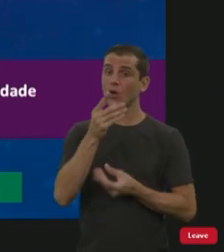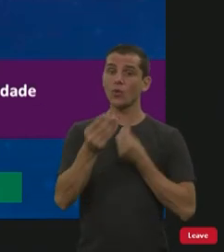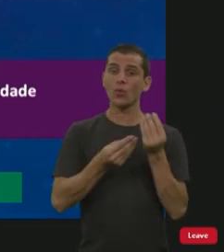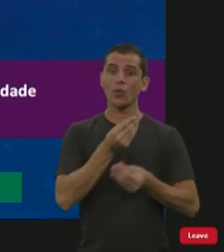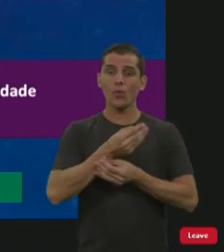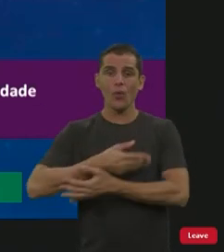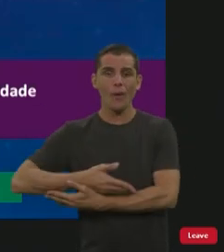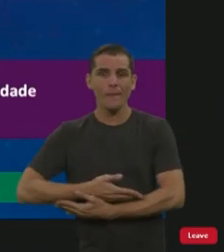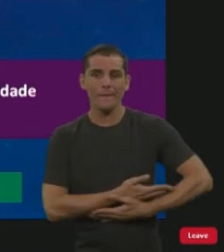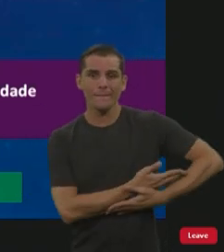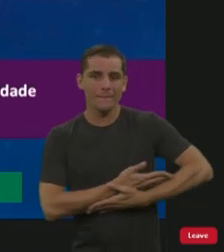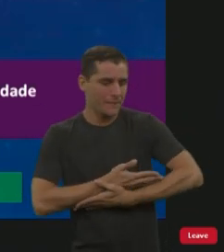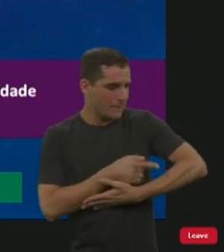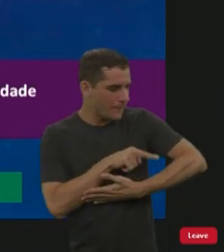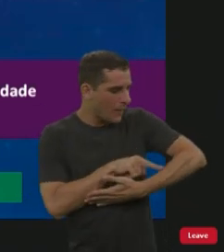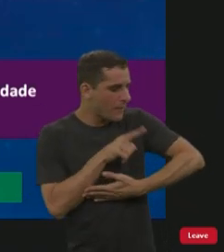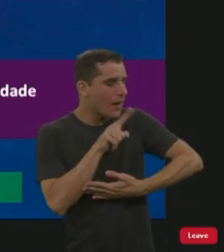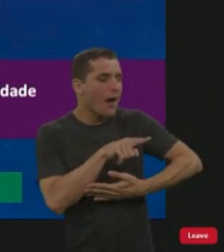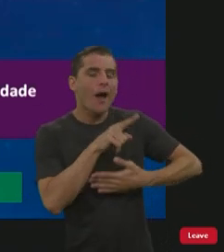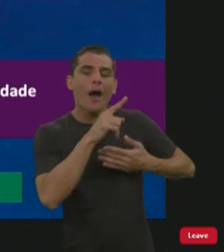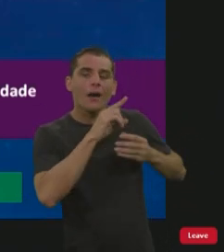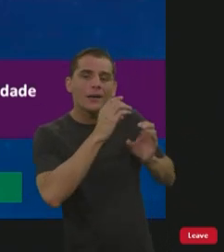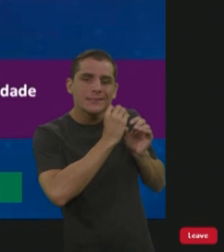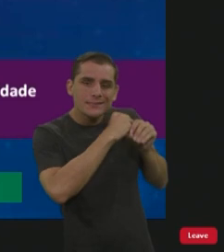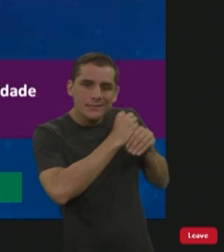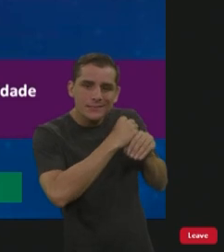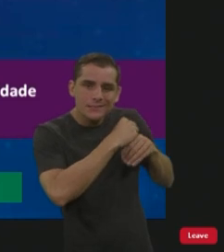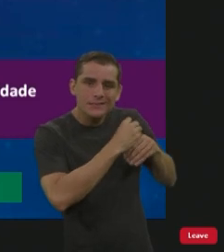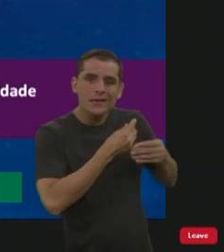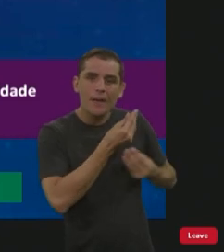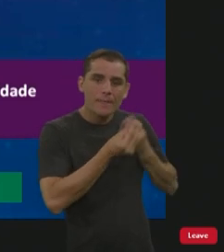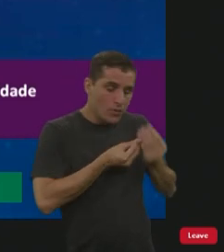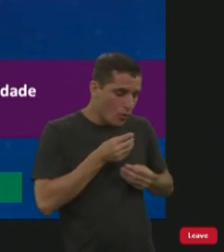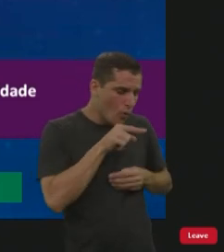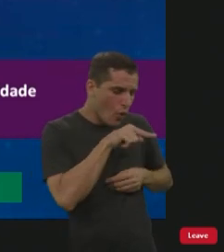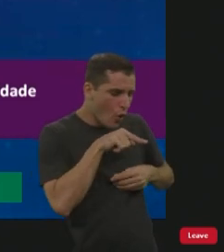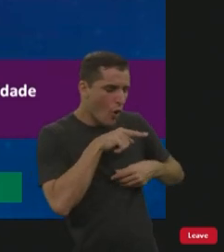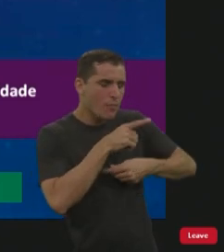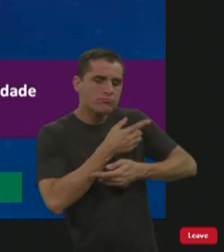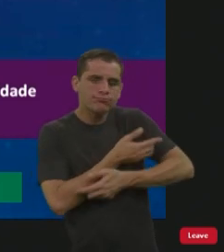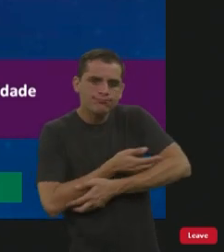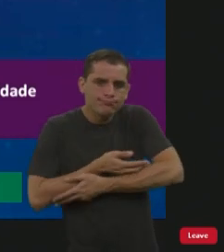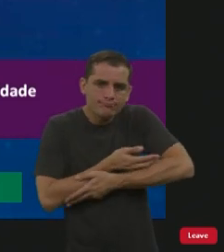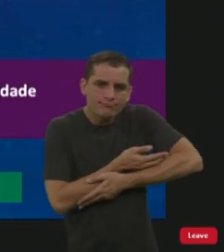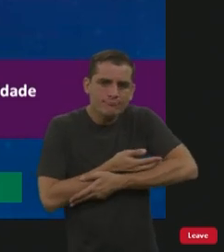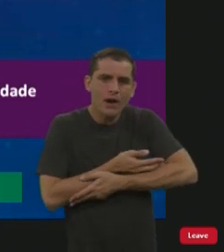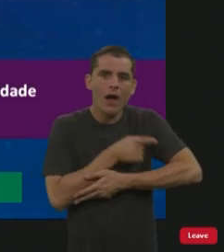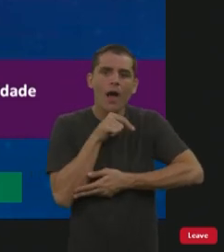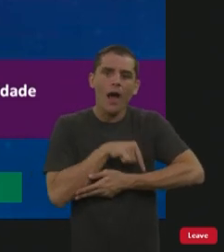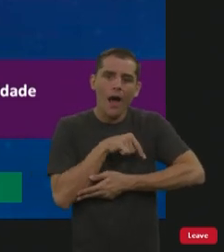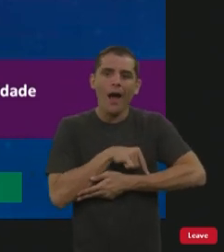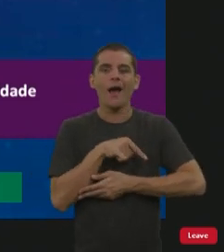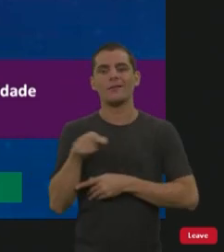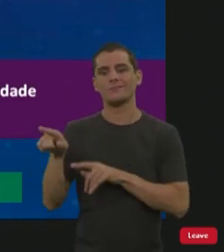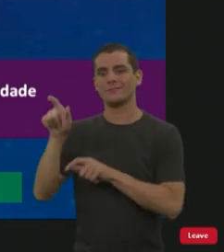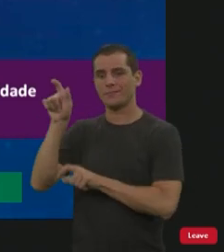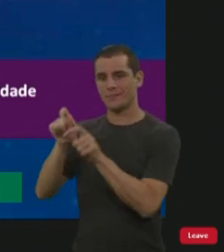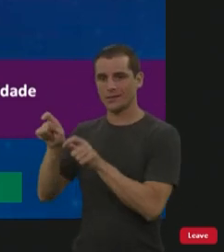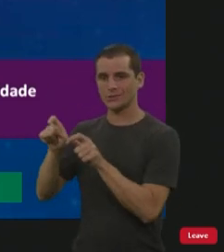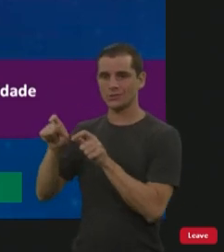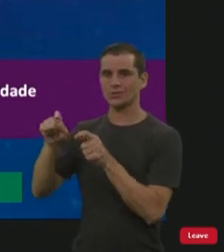Tá? É, a triagem neonatal, a gente fica muito feliz de estar participando agora,